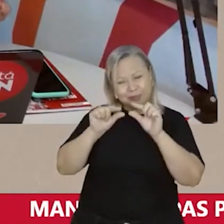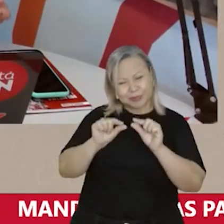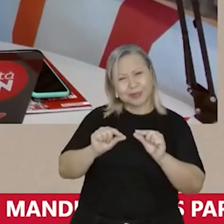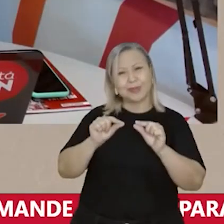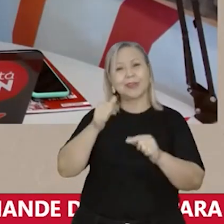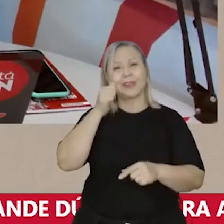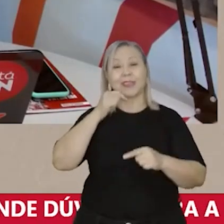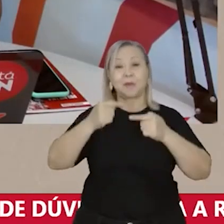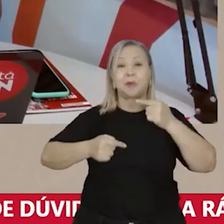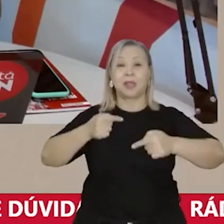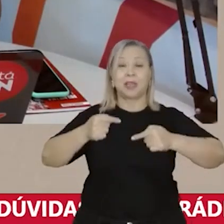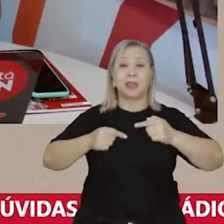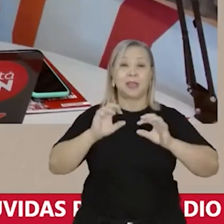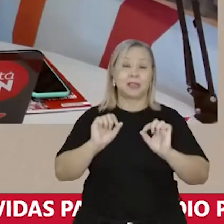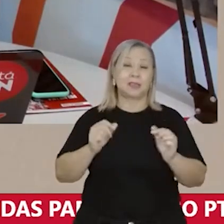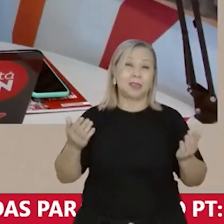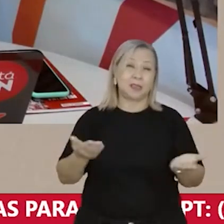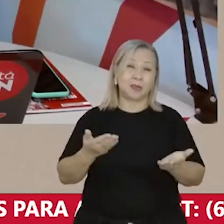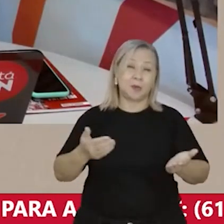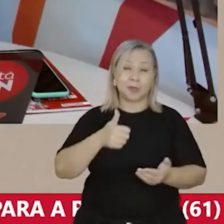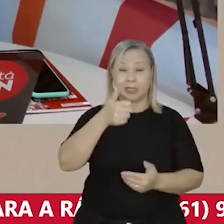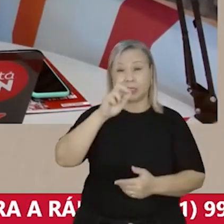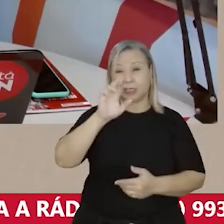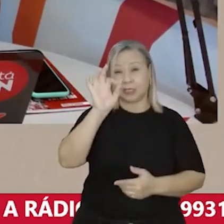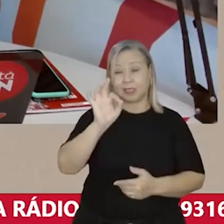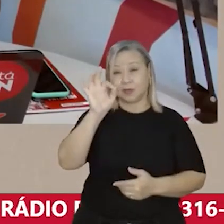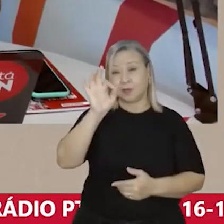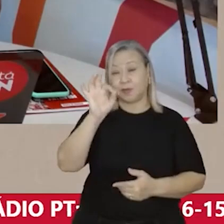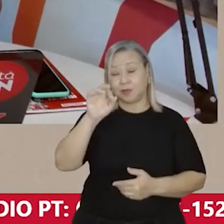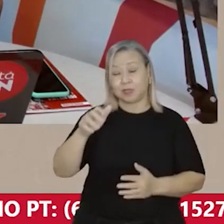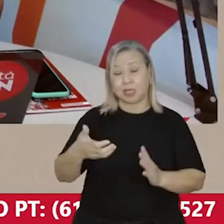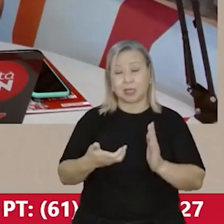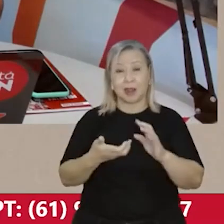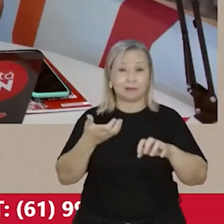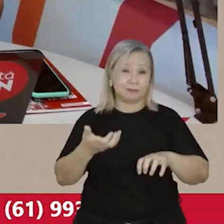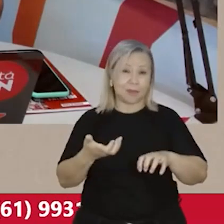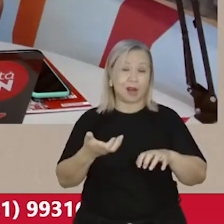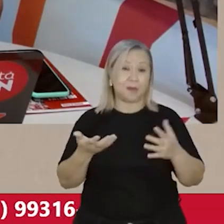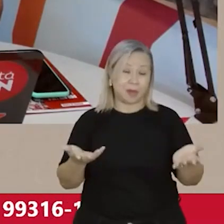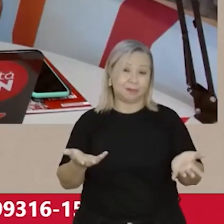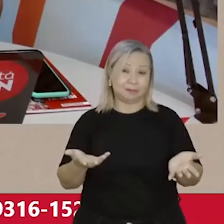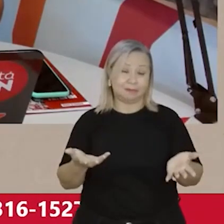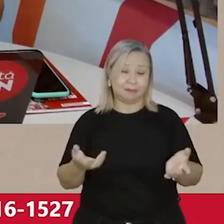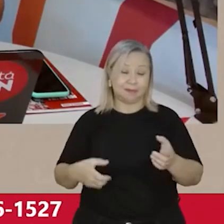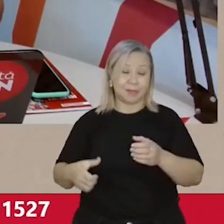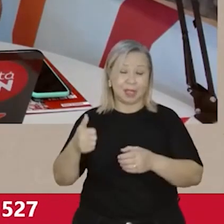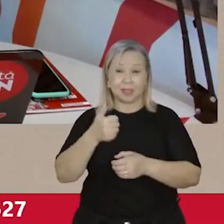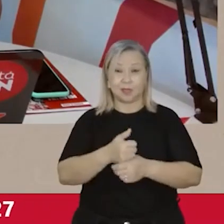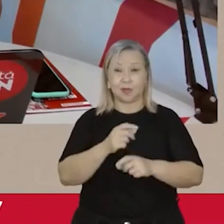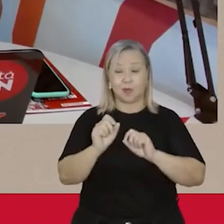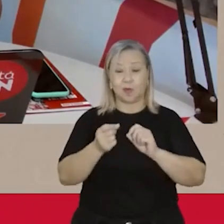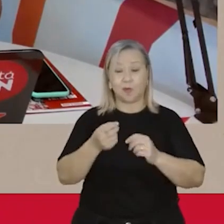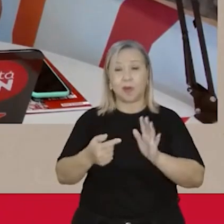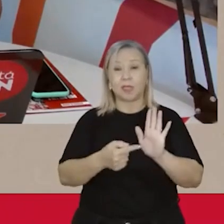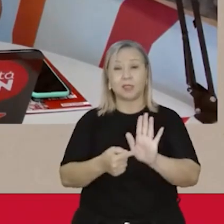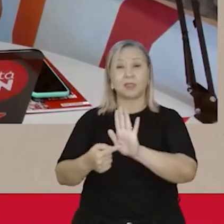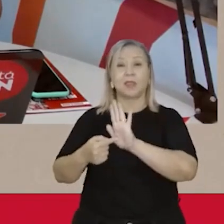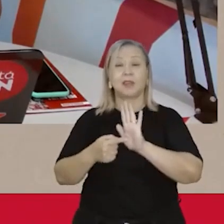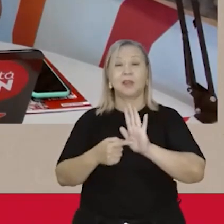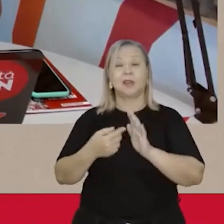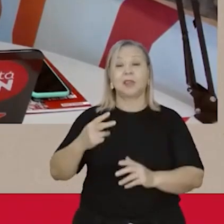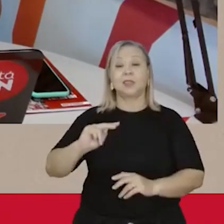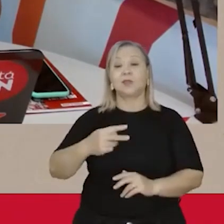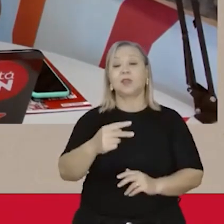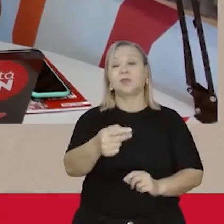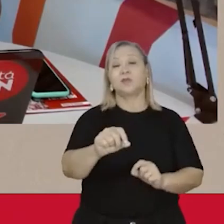política. São, acho que atualmente é 15% das cadeiras, né, no parlamento, e isso reflete diretamente na tomada